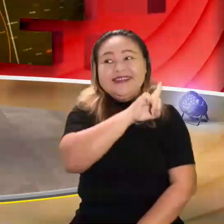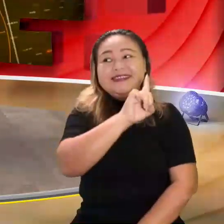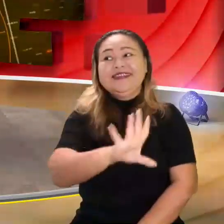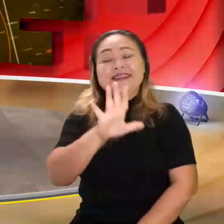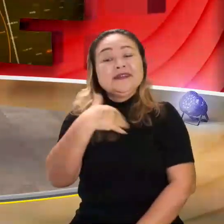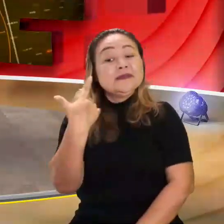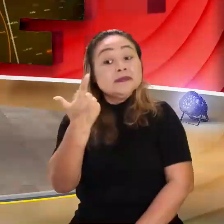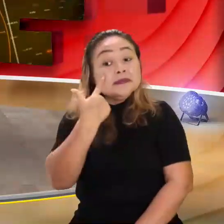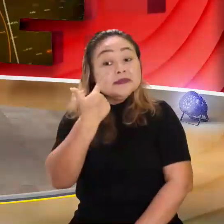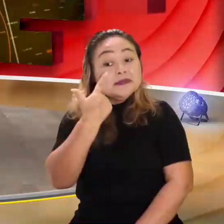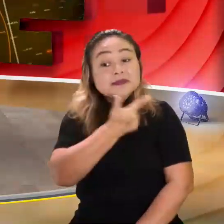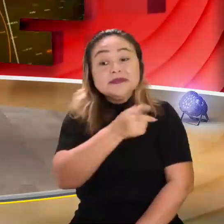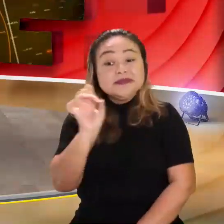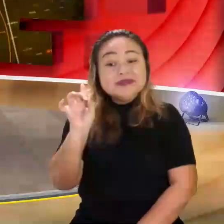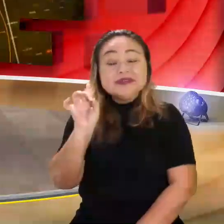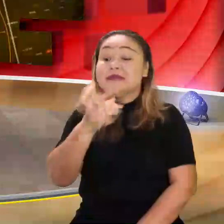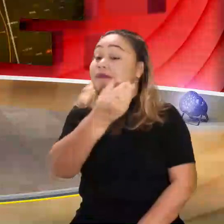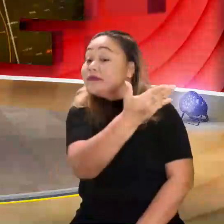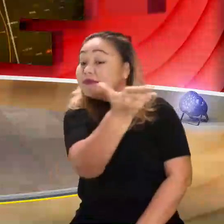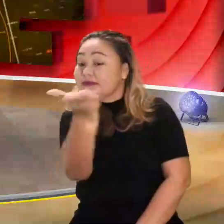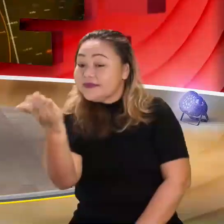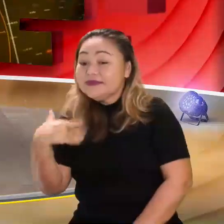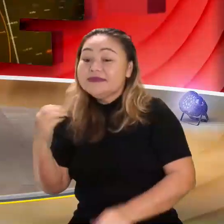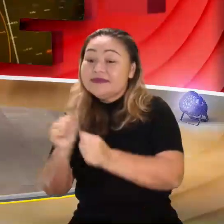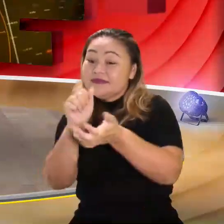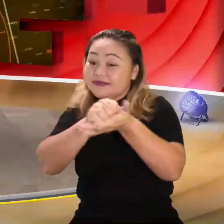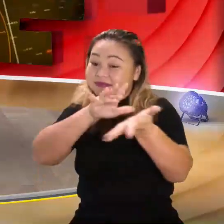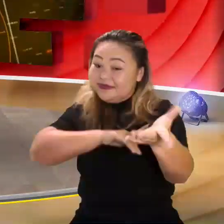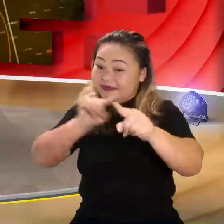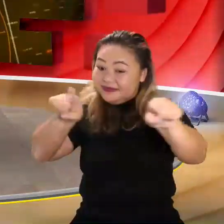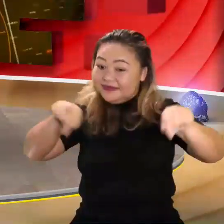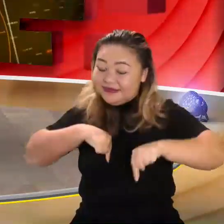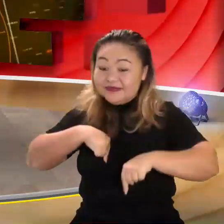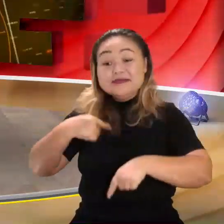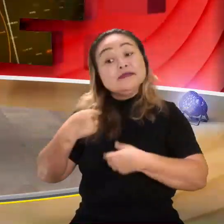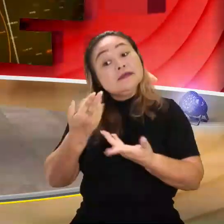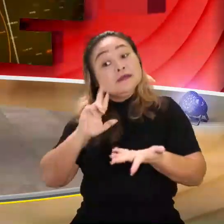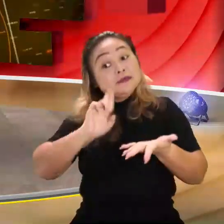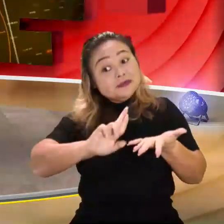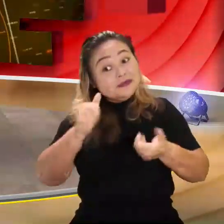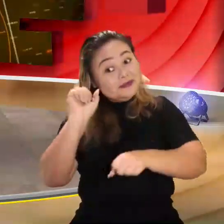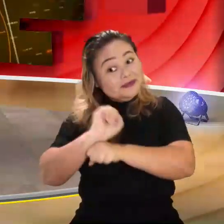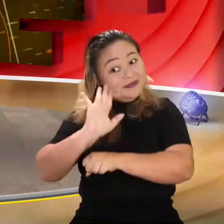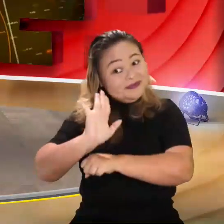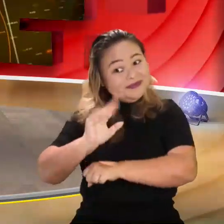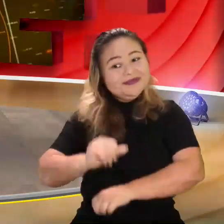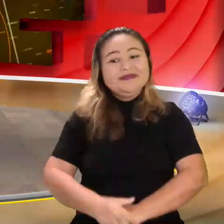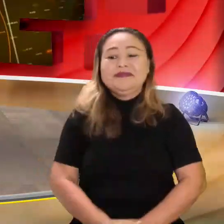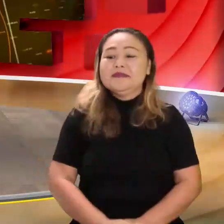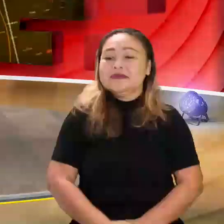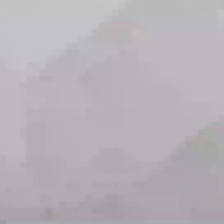né? Vamos ver, né? Então tá com vocês. Junto com as atividades de sala, a gente traz a solução. Até já!